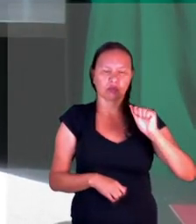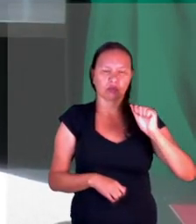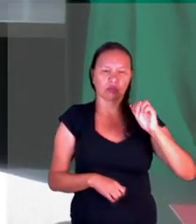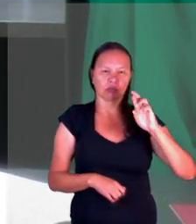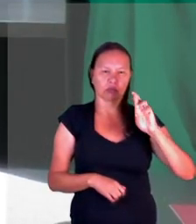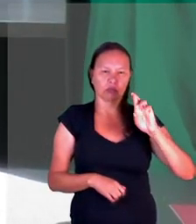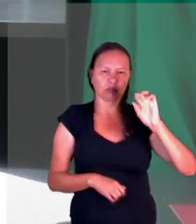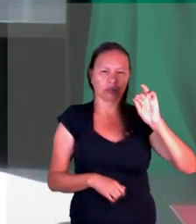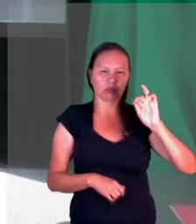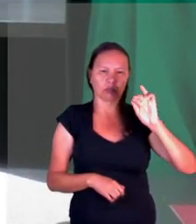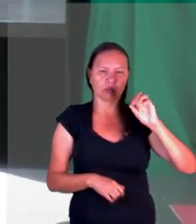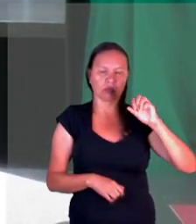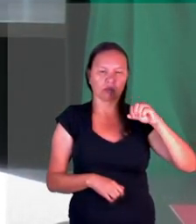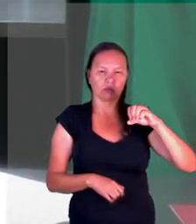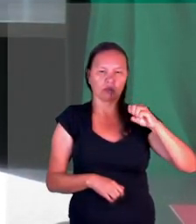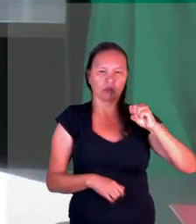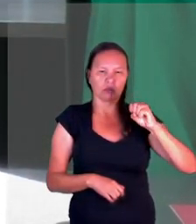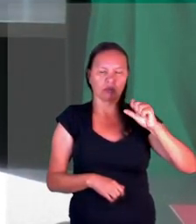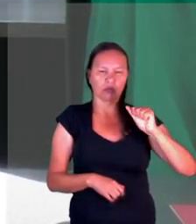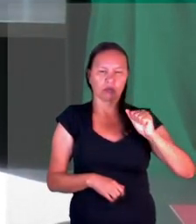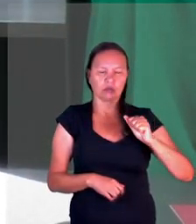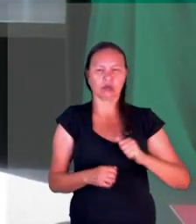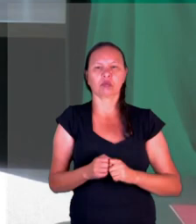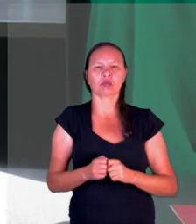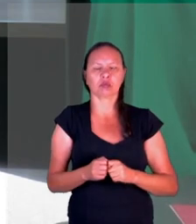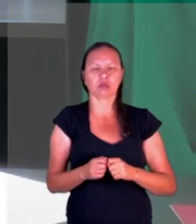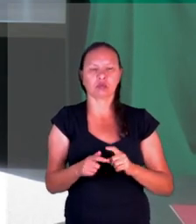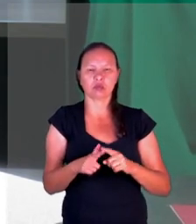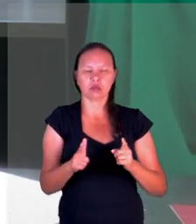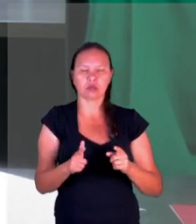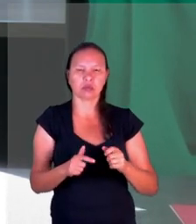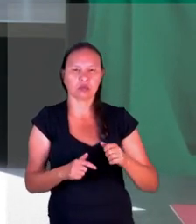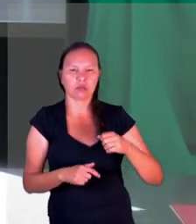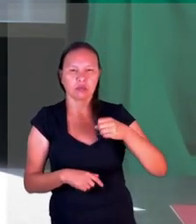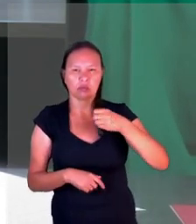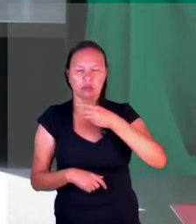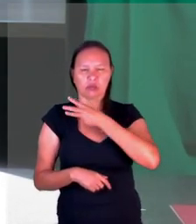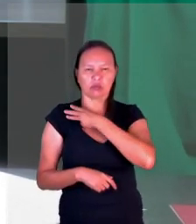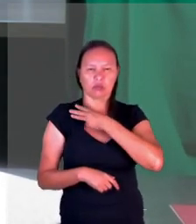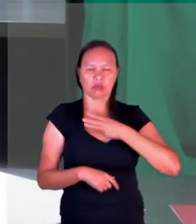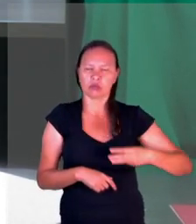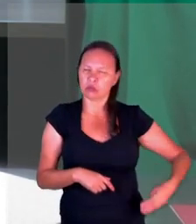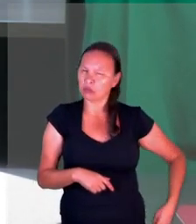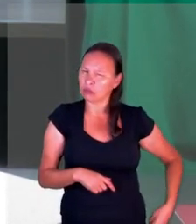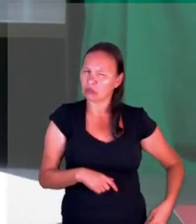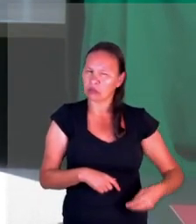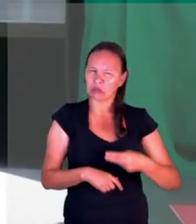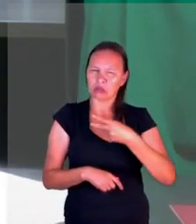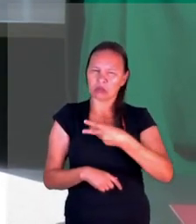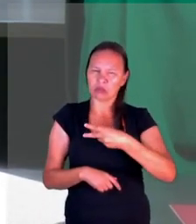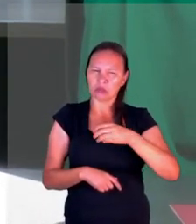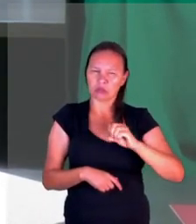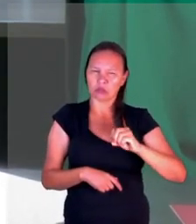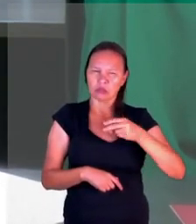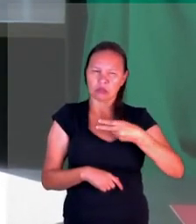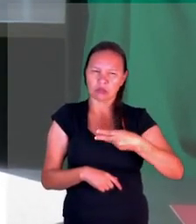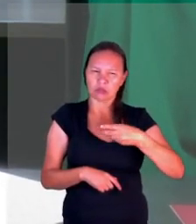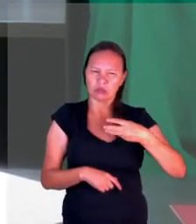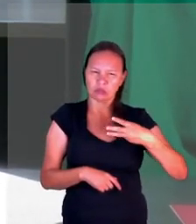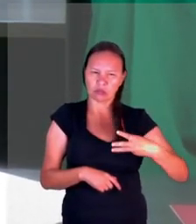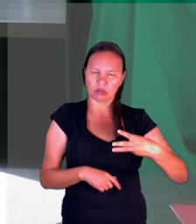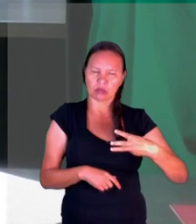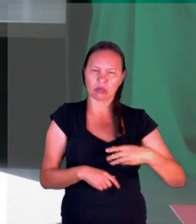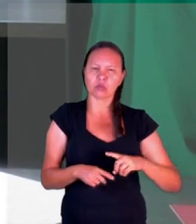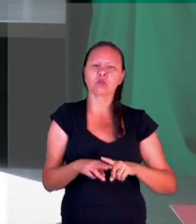eh além da recomendação 93/2022 o cnmp eh quais Outros Atos